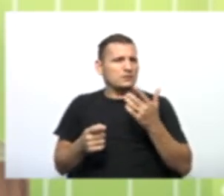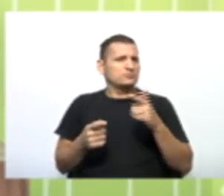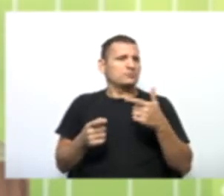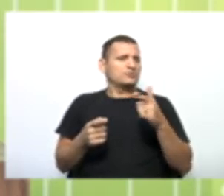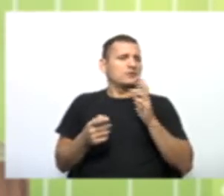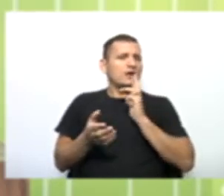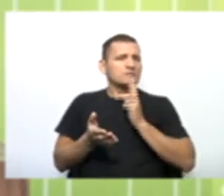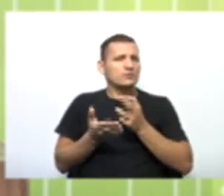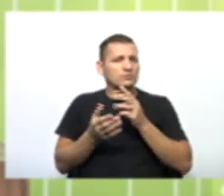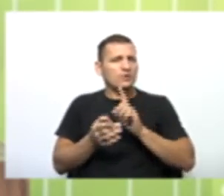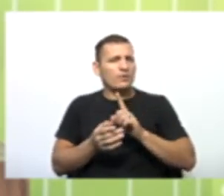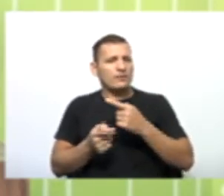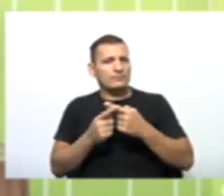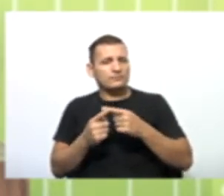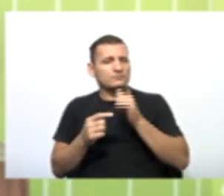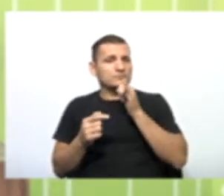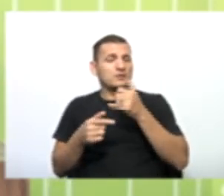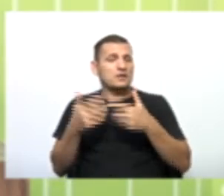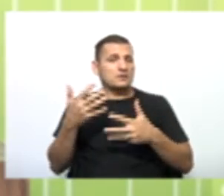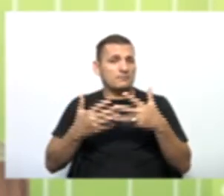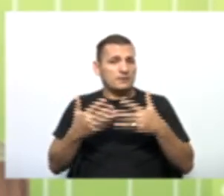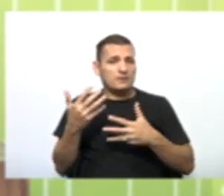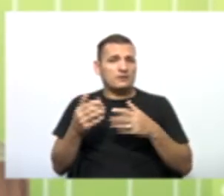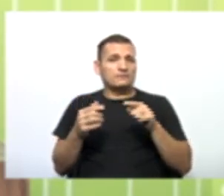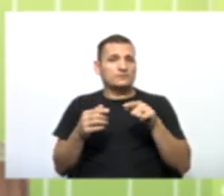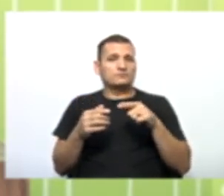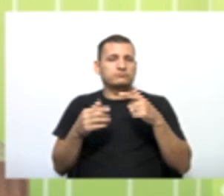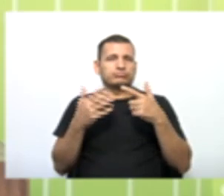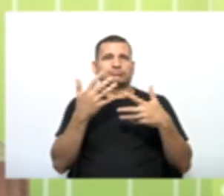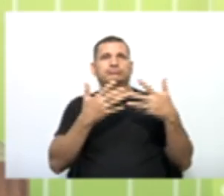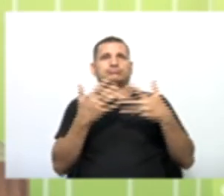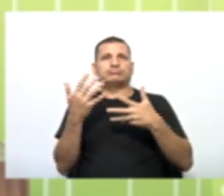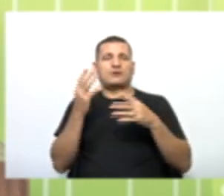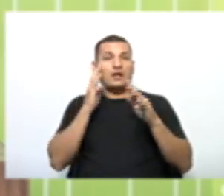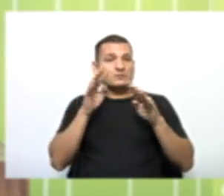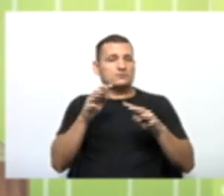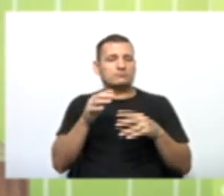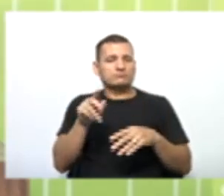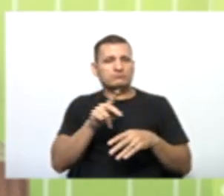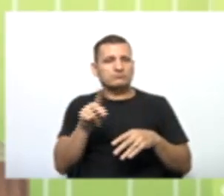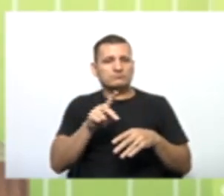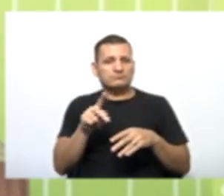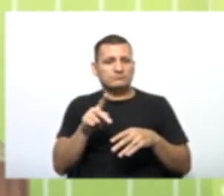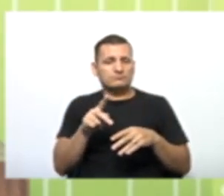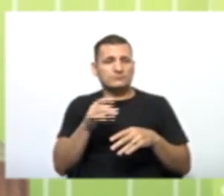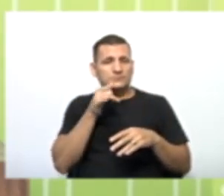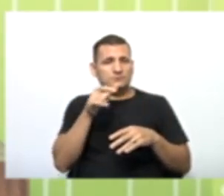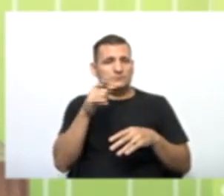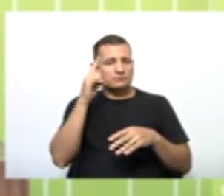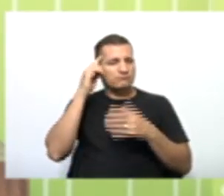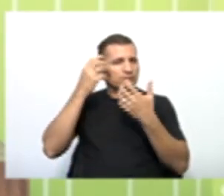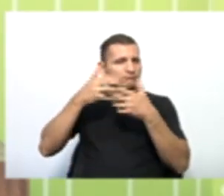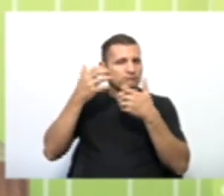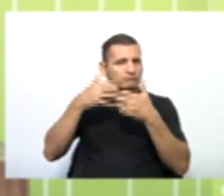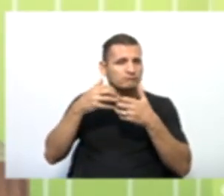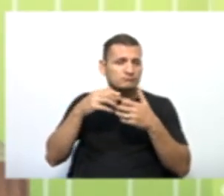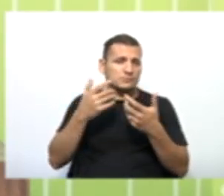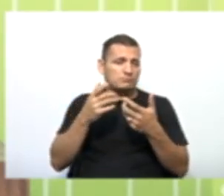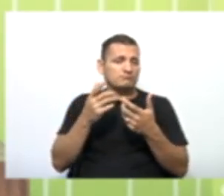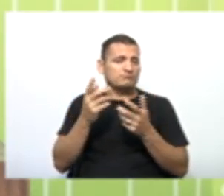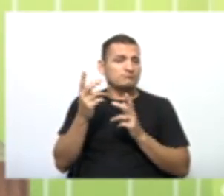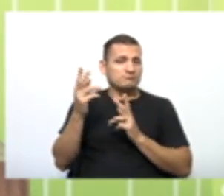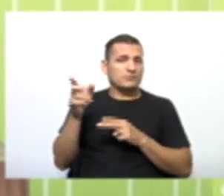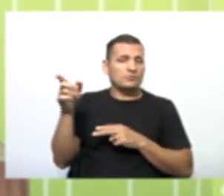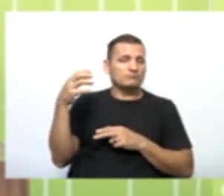isso? Será que não é porque atrapalha e tira a atenção de vocês do professor? No momento que você faz esse tipo de reflexão, você faz aquilo que o